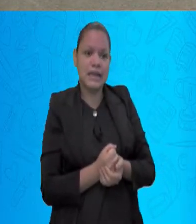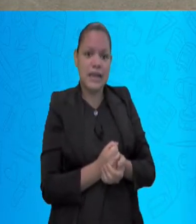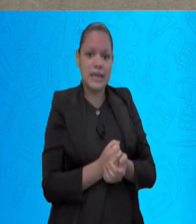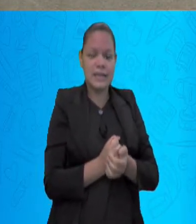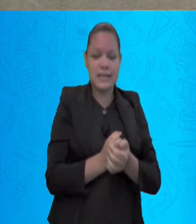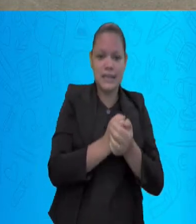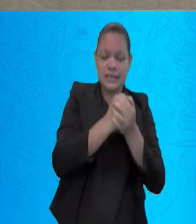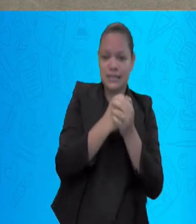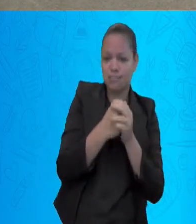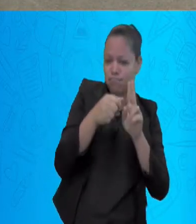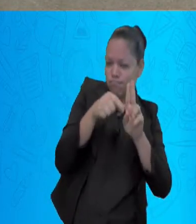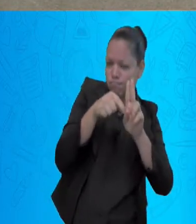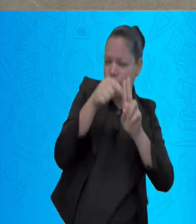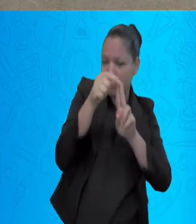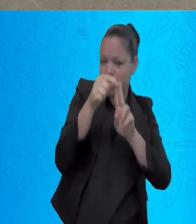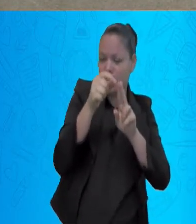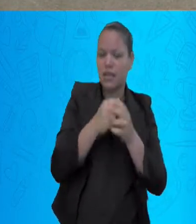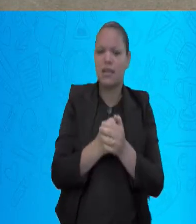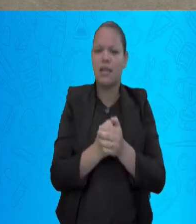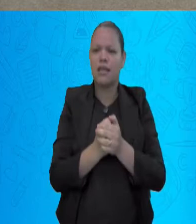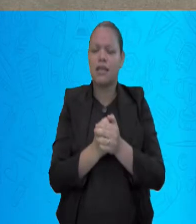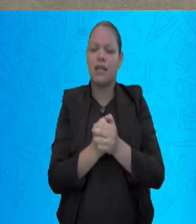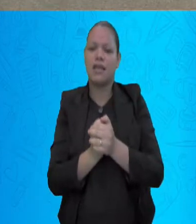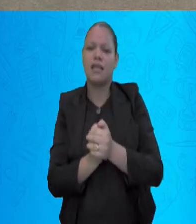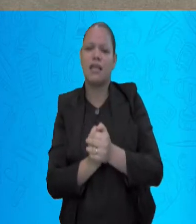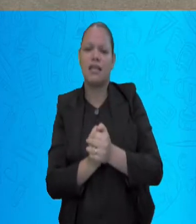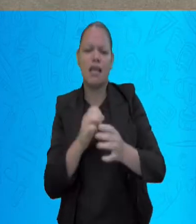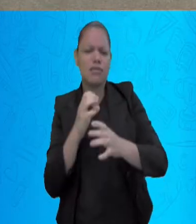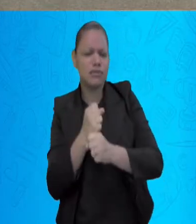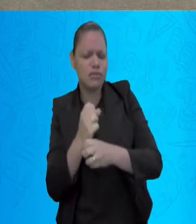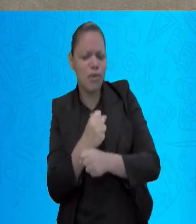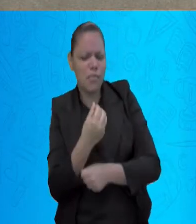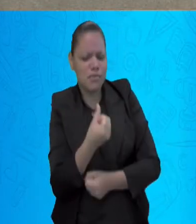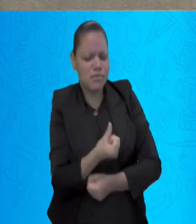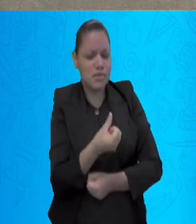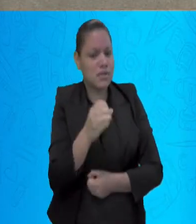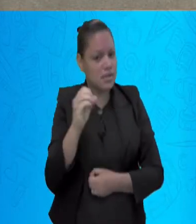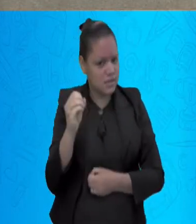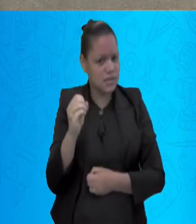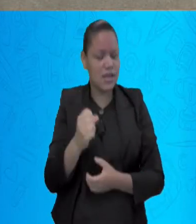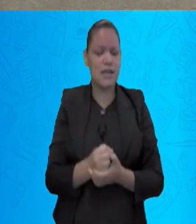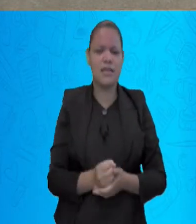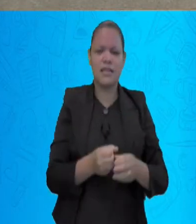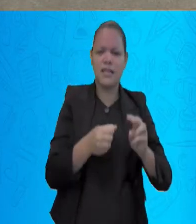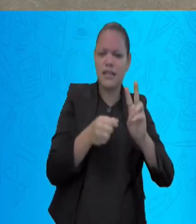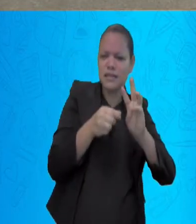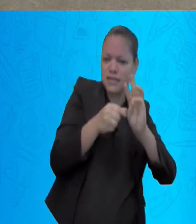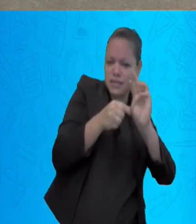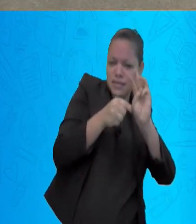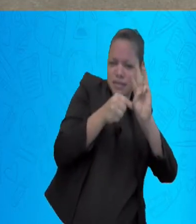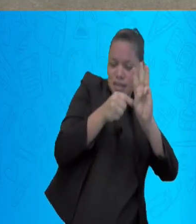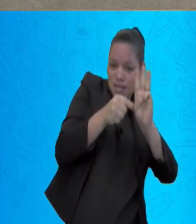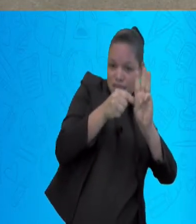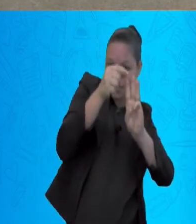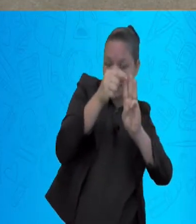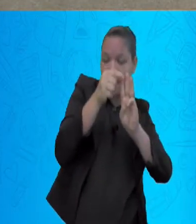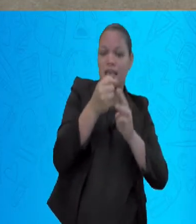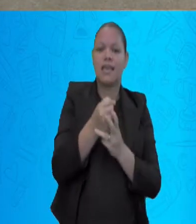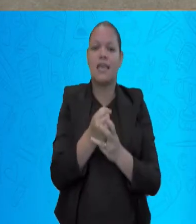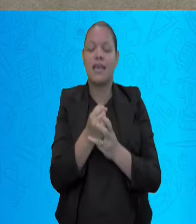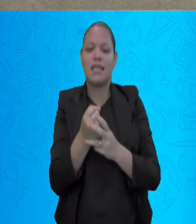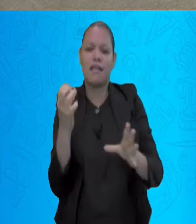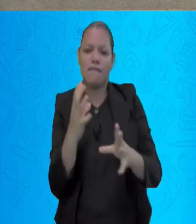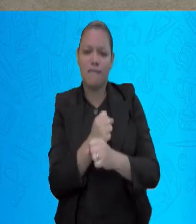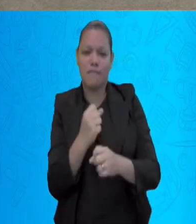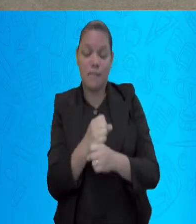das centenas, ele vai ter um valor posicional de 600. Então, esse que é o nosso sistema numeral de base